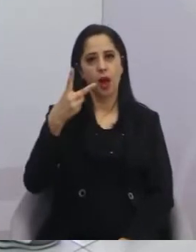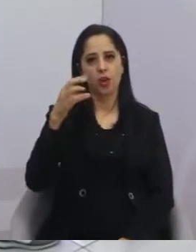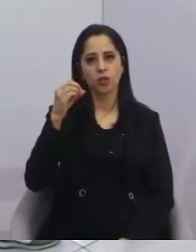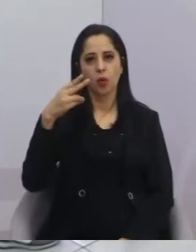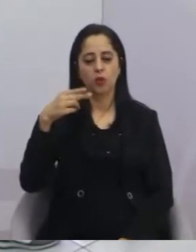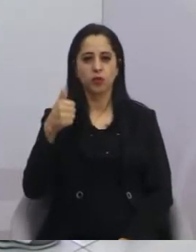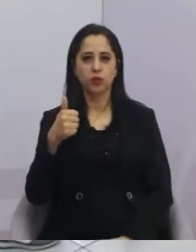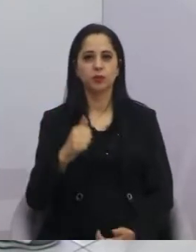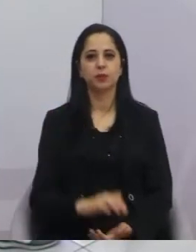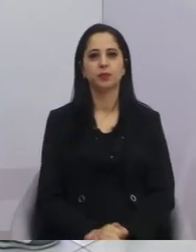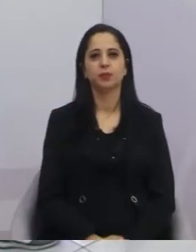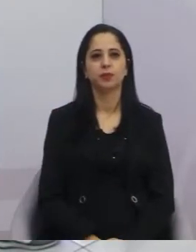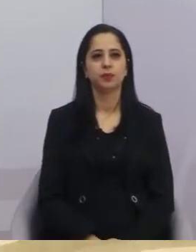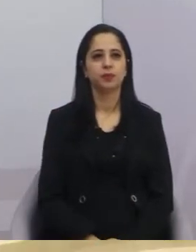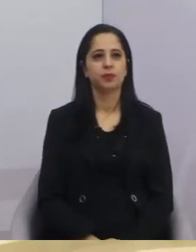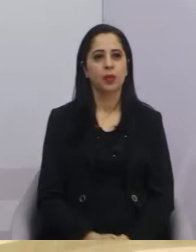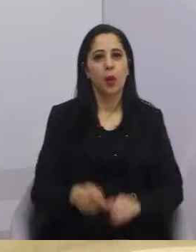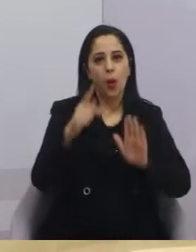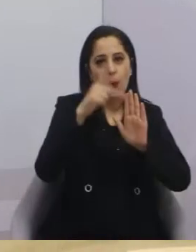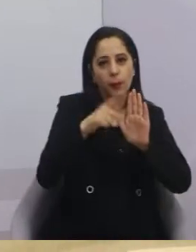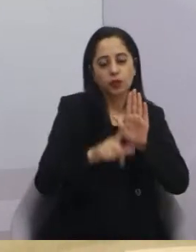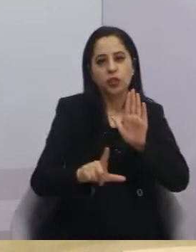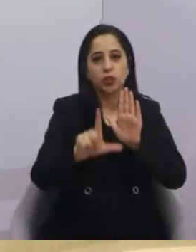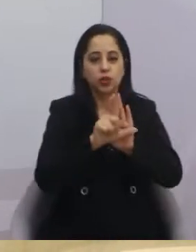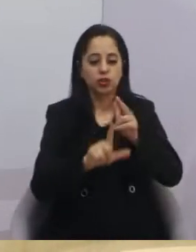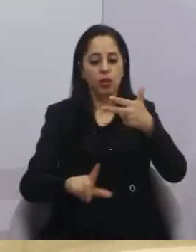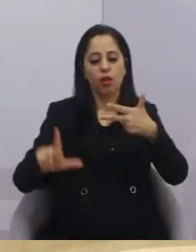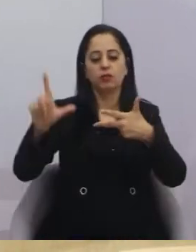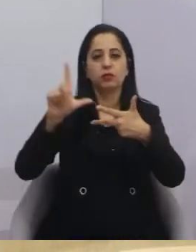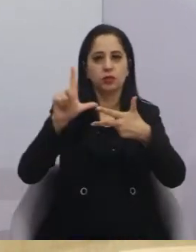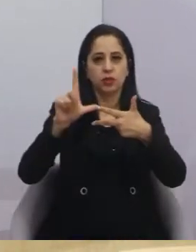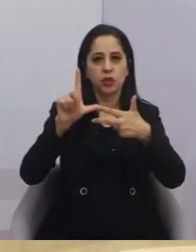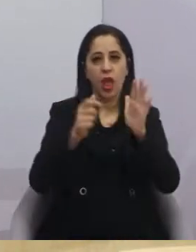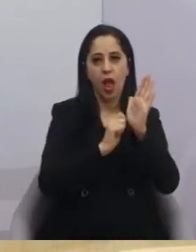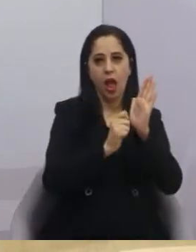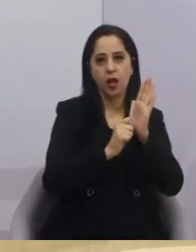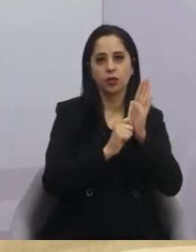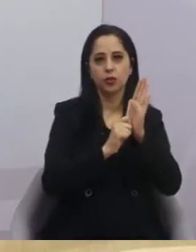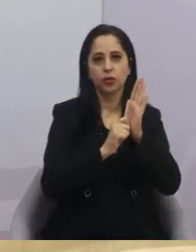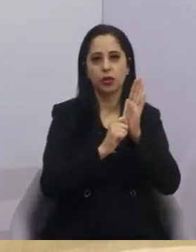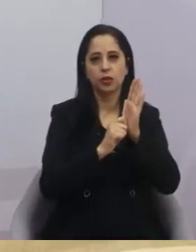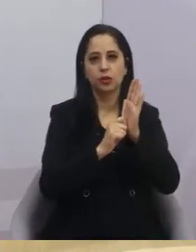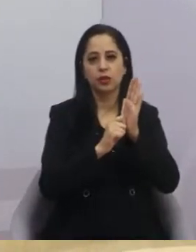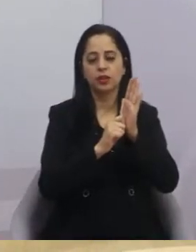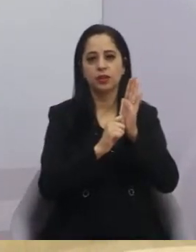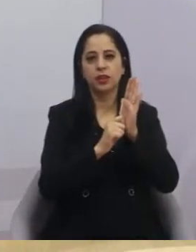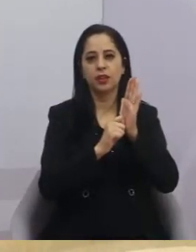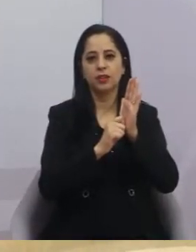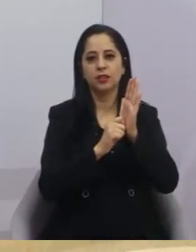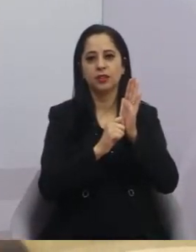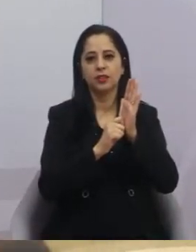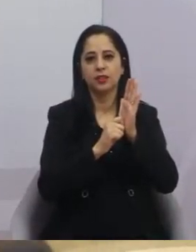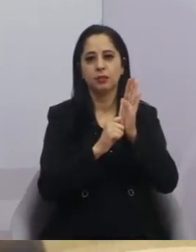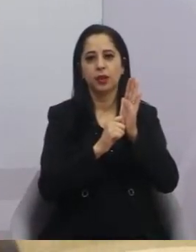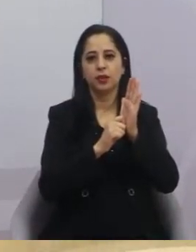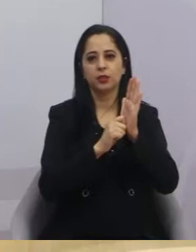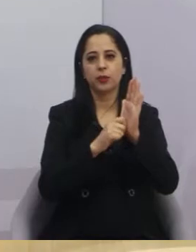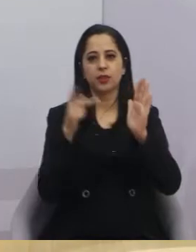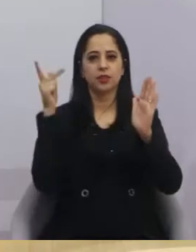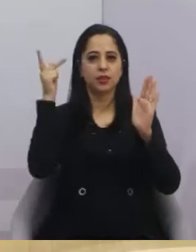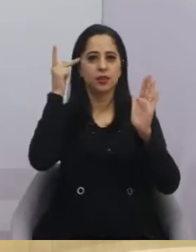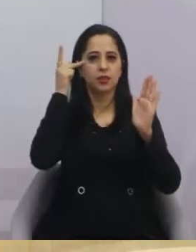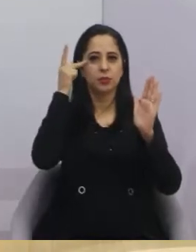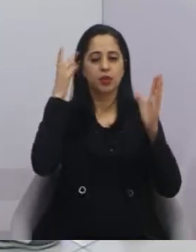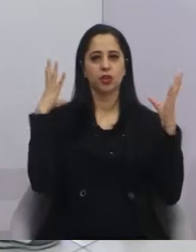070/2021. Projeto de lei do Legislativo. Autoria, vereador Paulinho do Esporte. Senhor presidente,